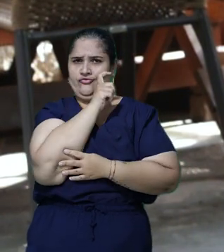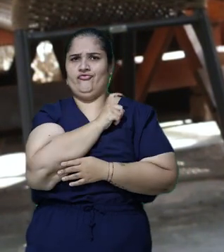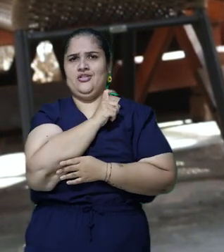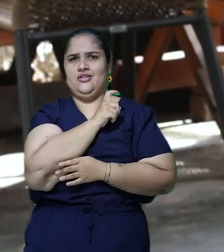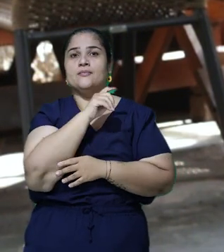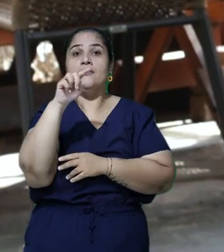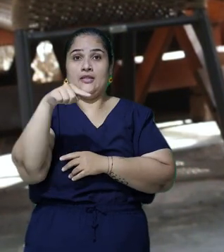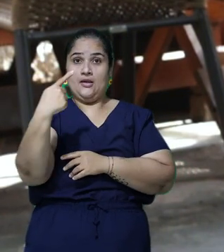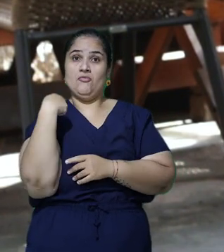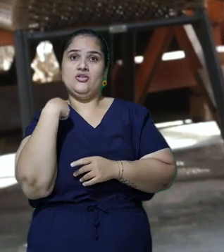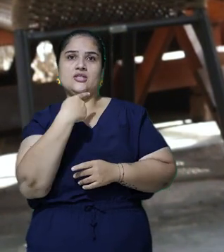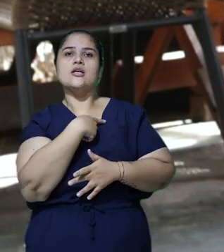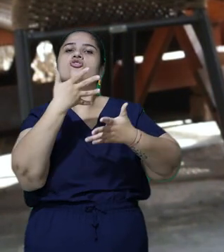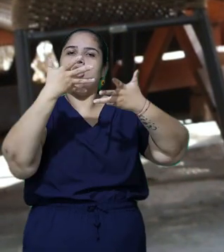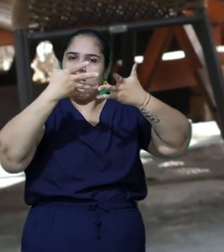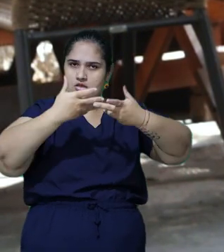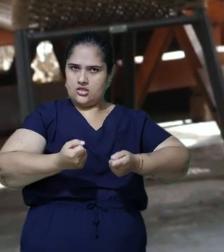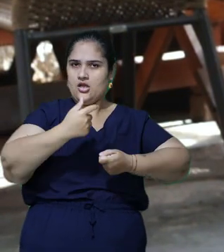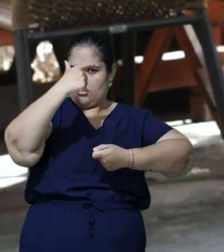gente se aceita,